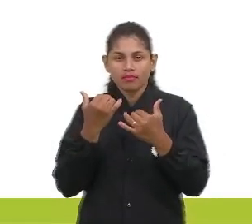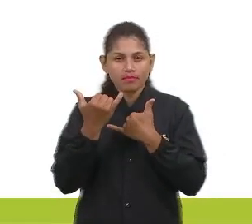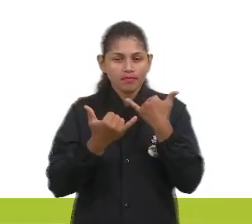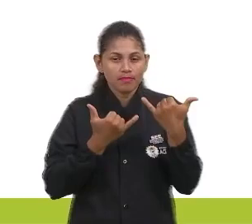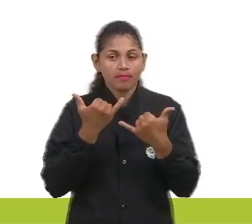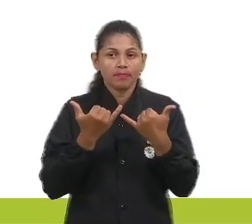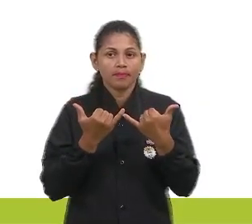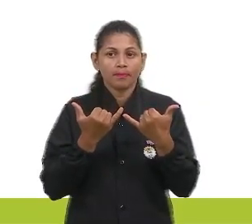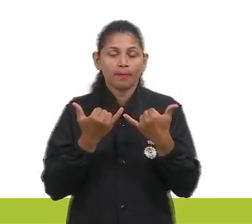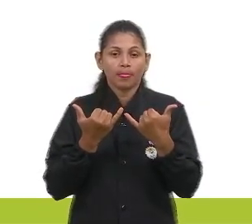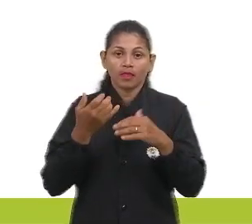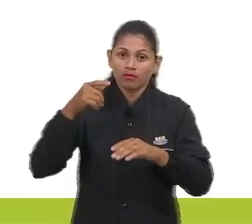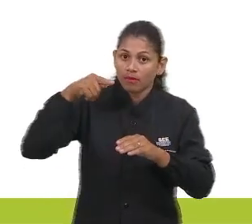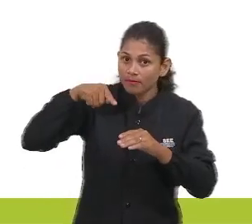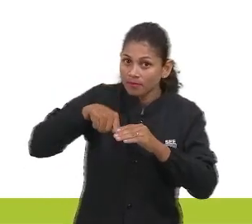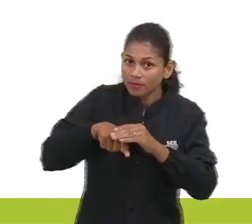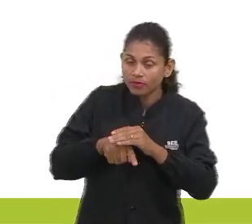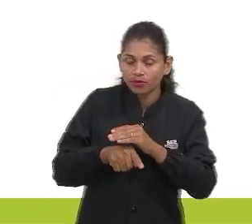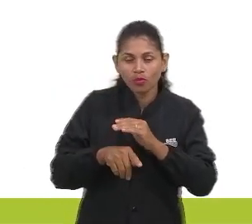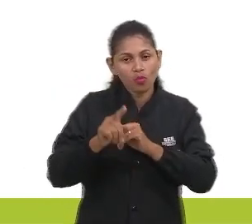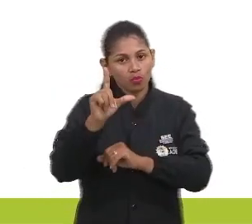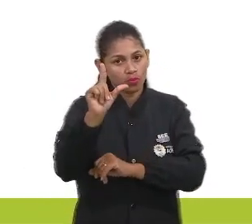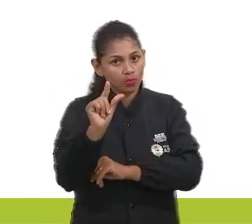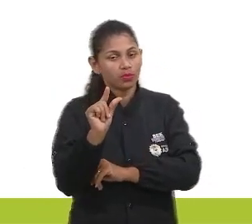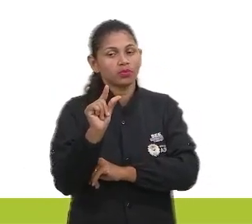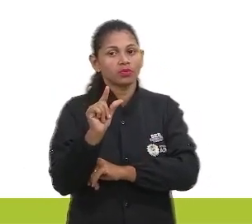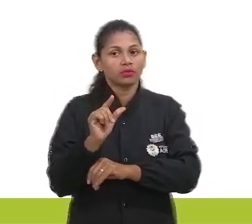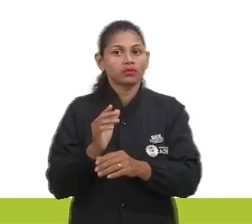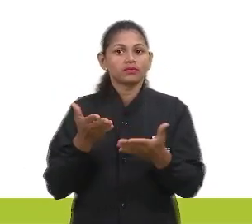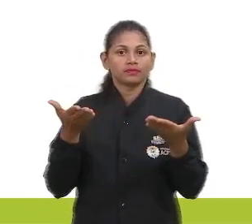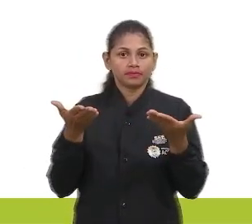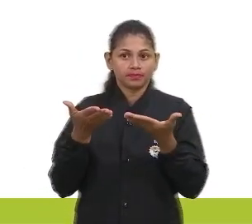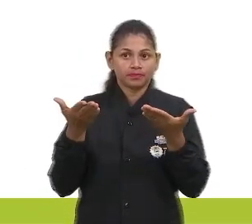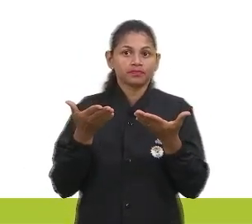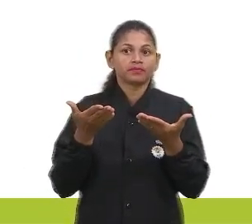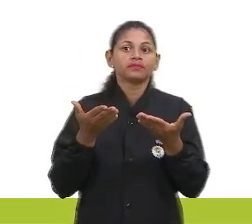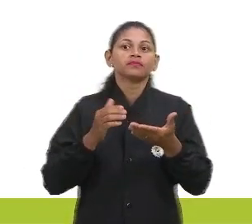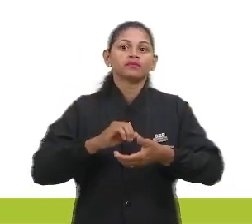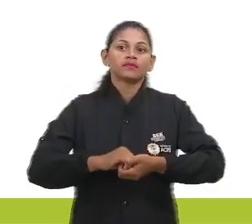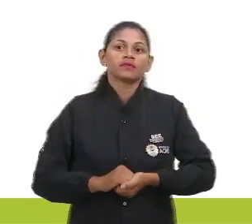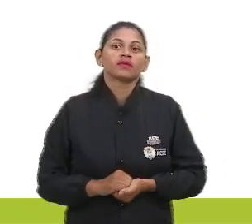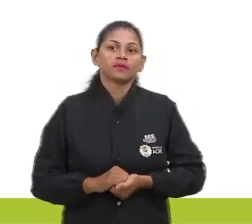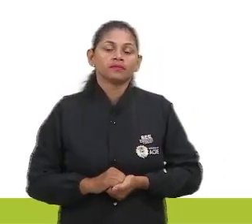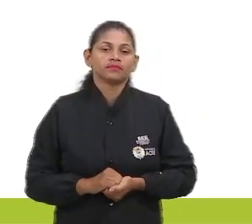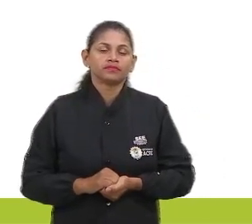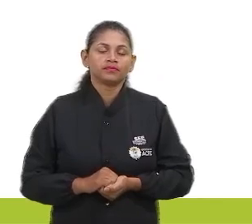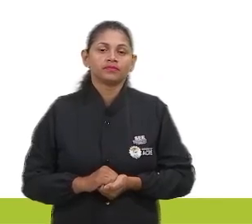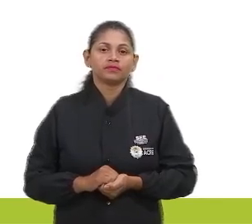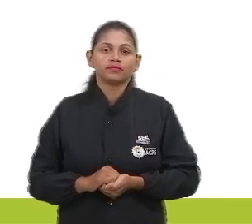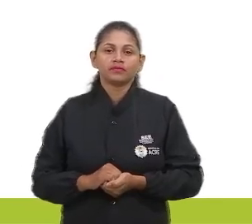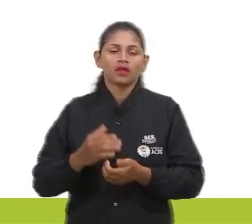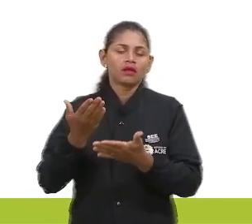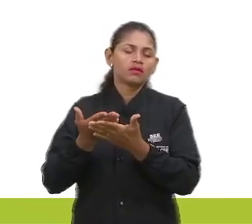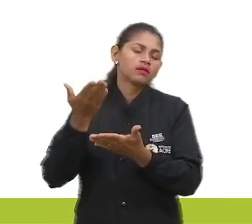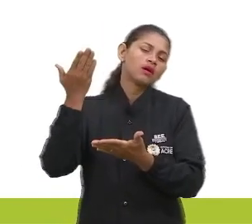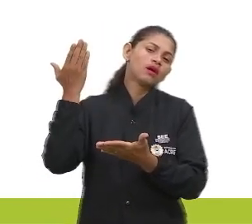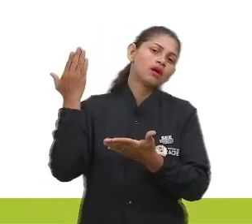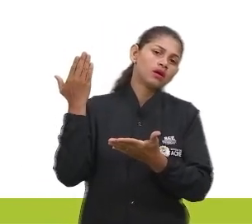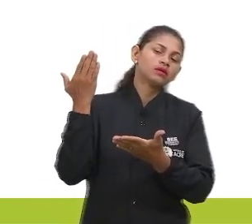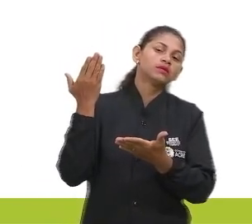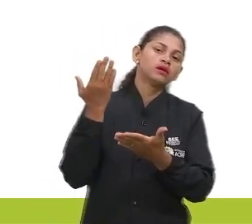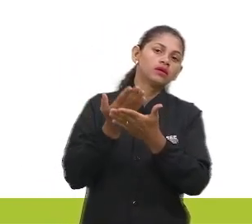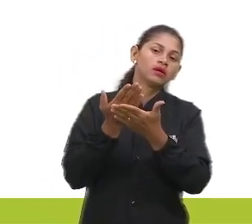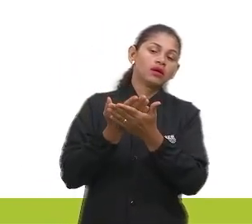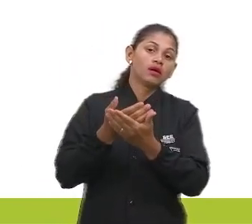certo? Vamos acompanhar aqui qual é o caderno que nós estamos falando, né? Desde lá da aula 1 a gente está falando sobre